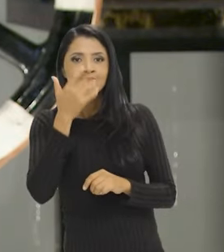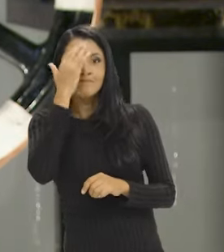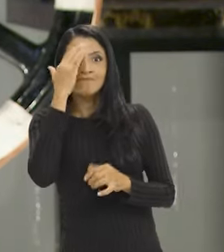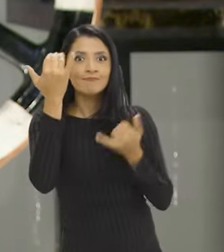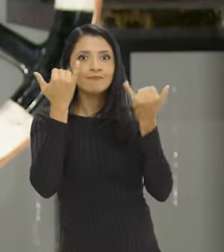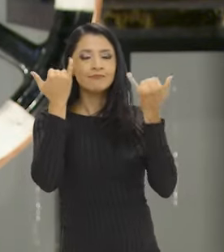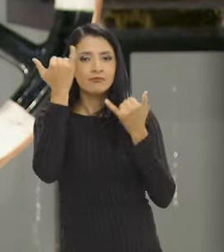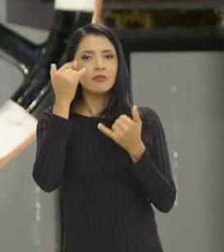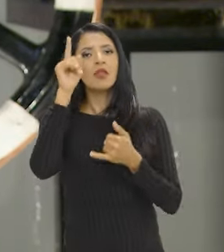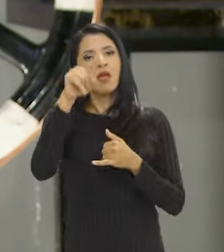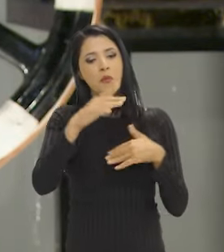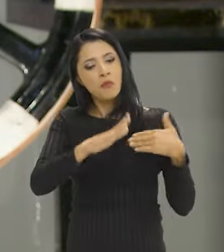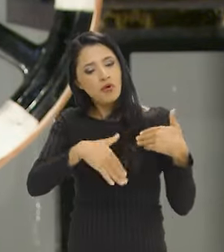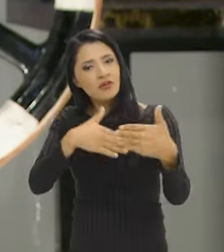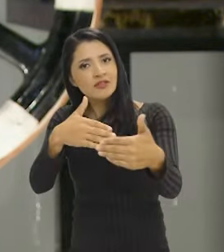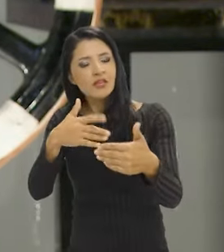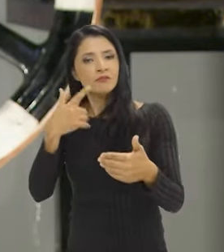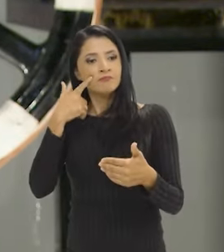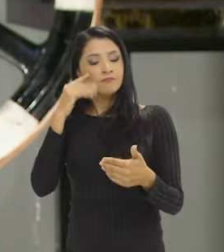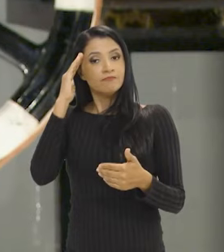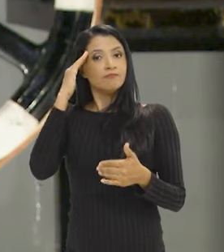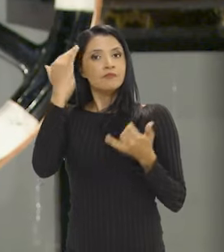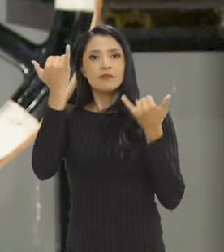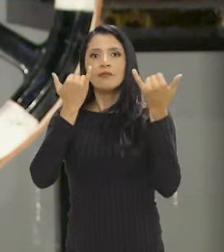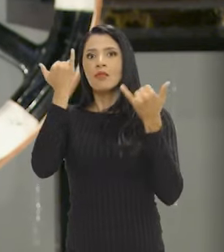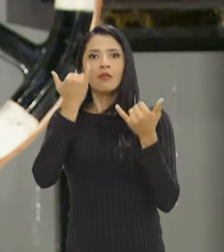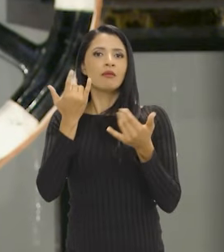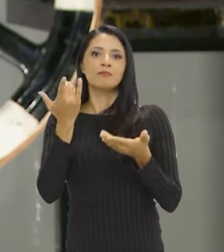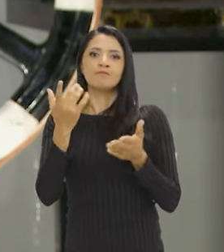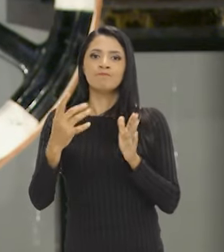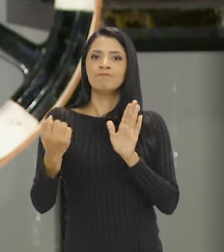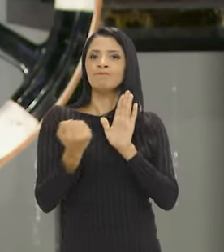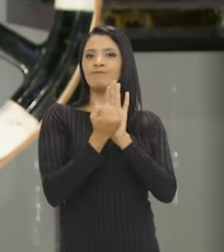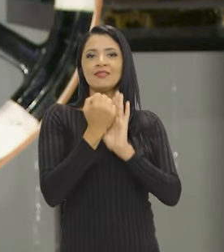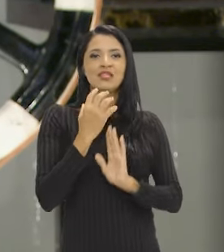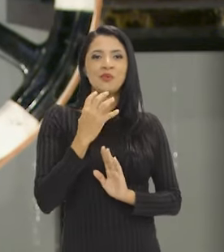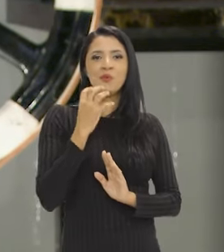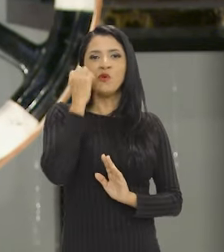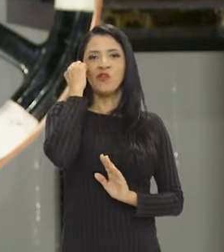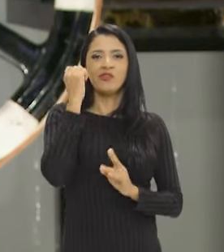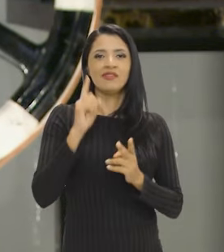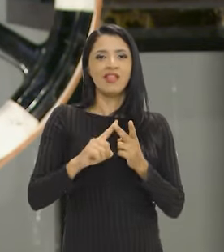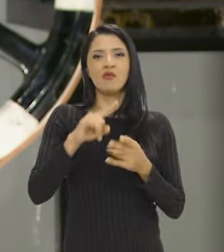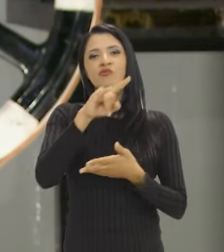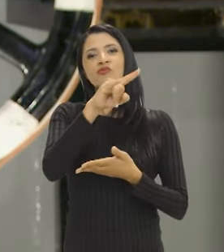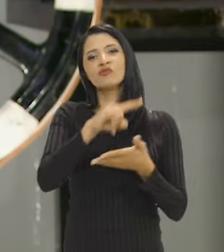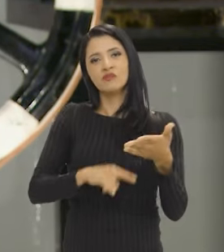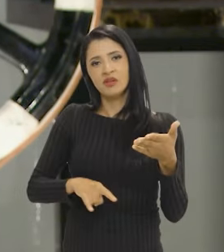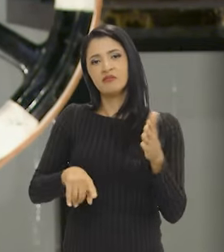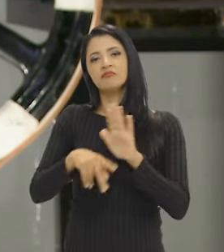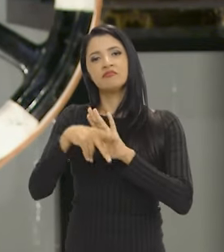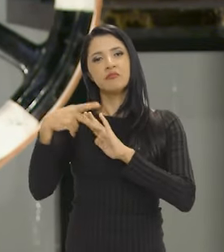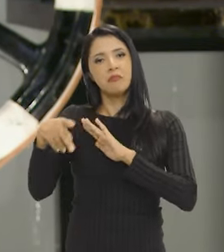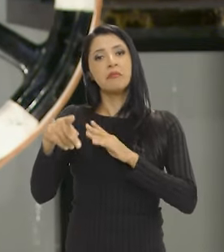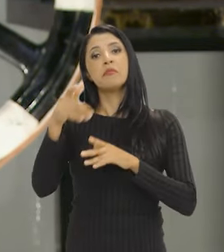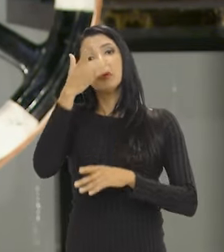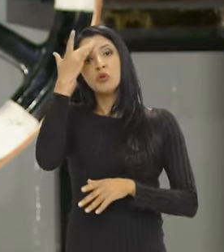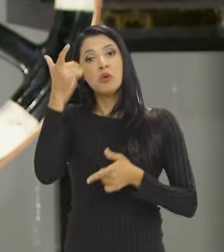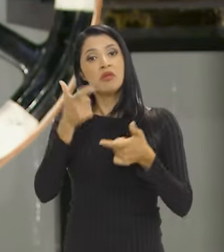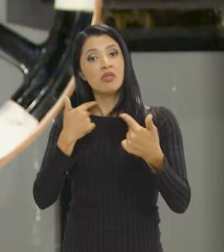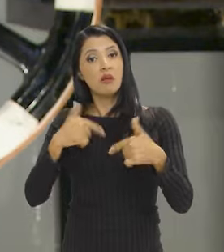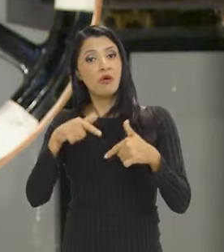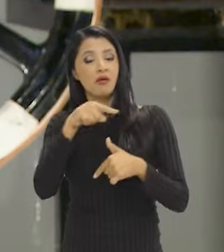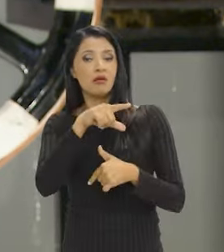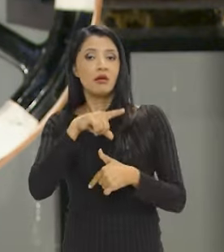É um processo de letramento patrimonial documental que é feito por servidoras e